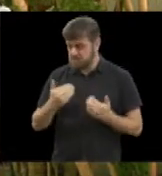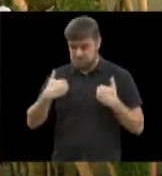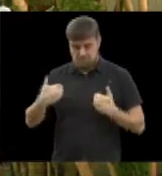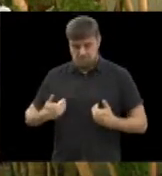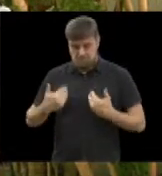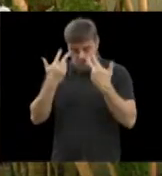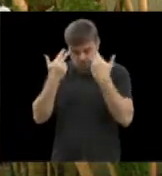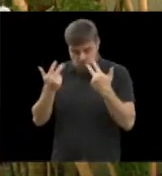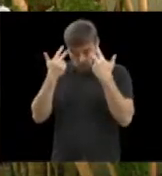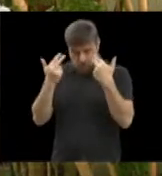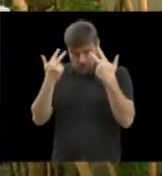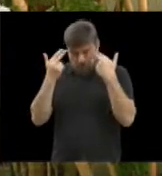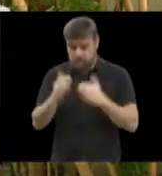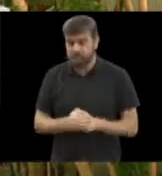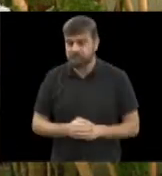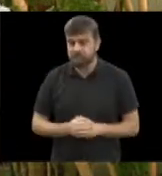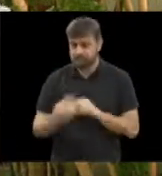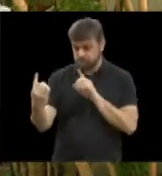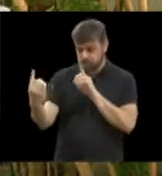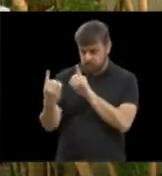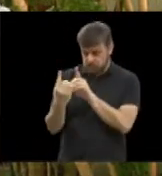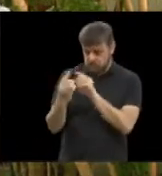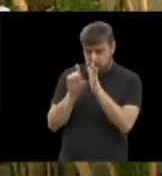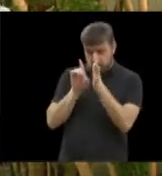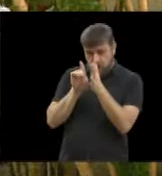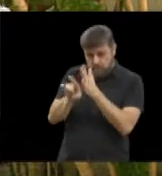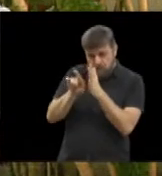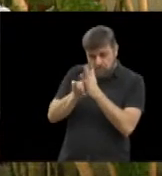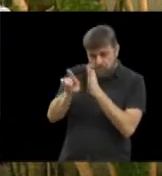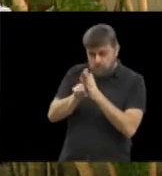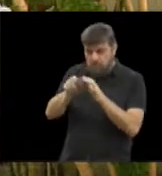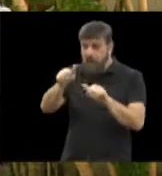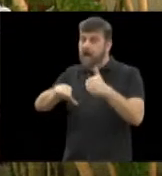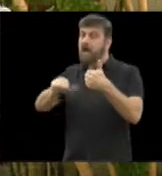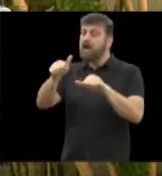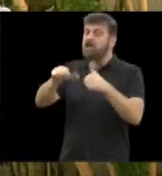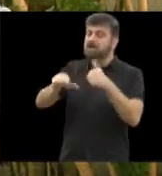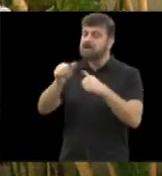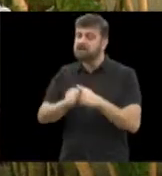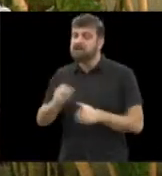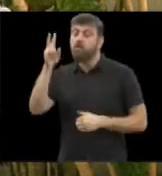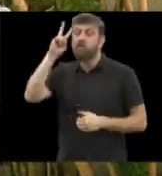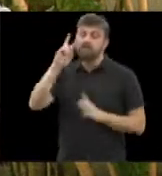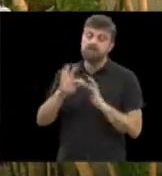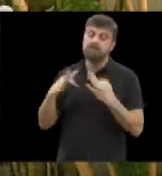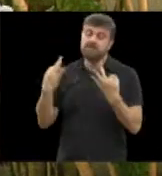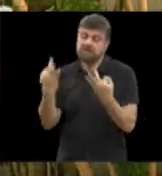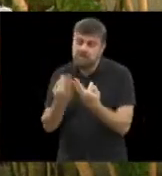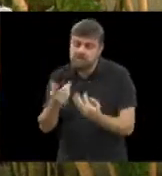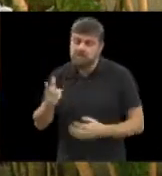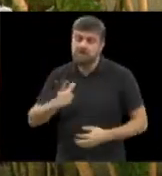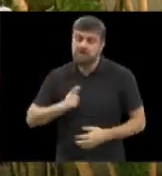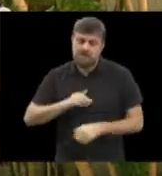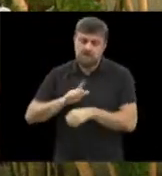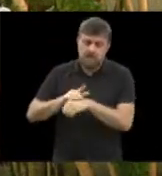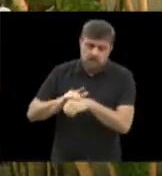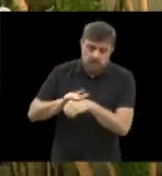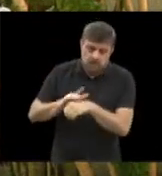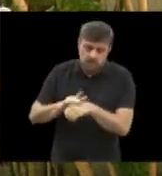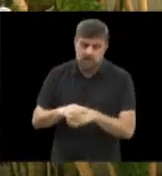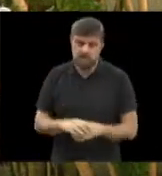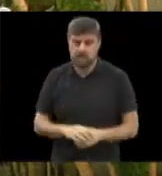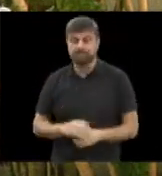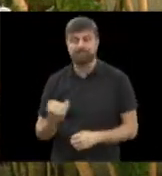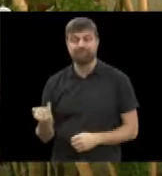problema. Então, quando ele chega e eu faço a avaliação clínica com histórico familiar, se ele tem alguma doença, é